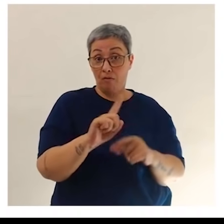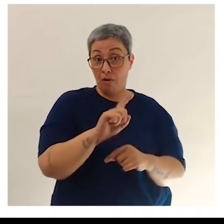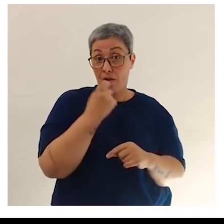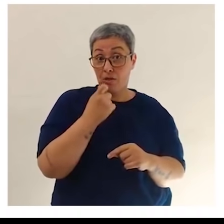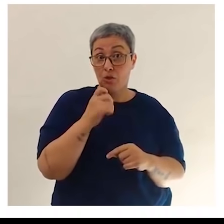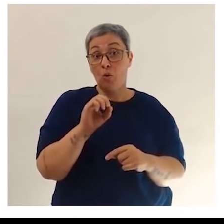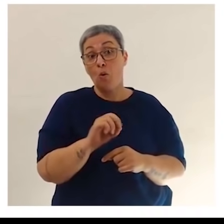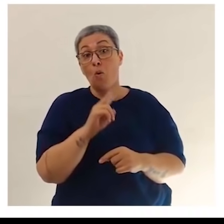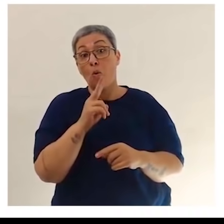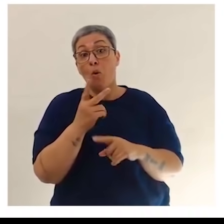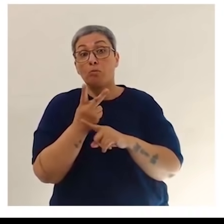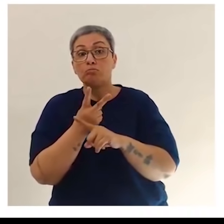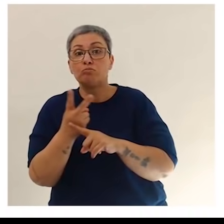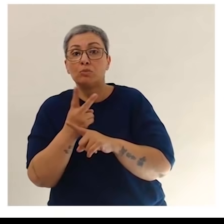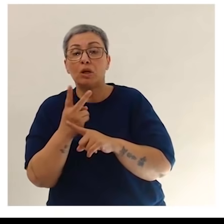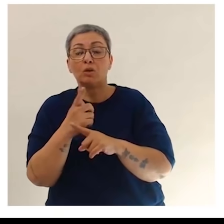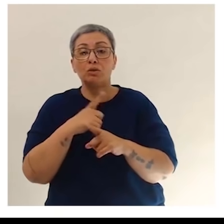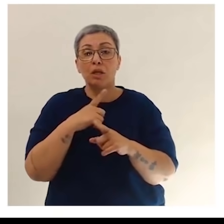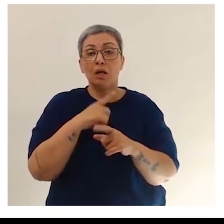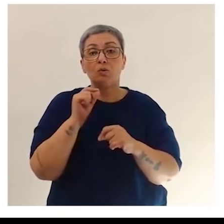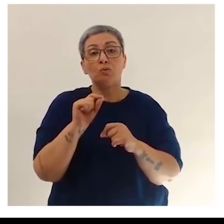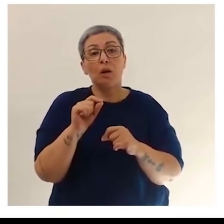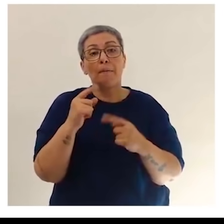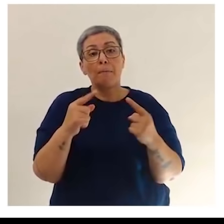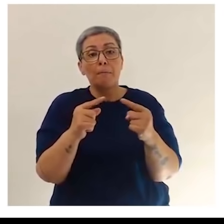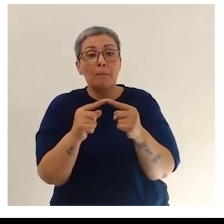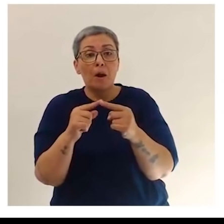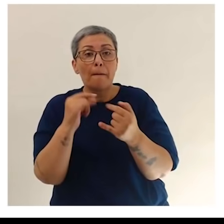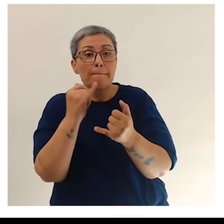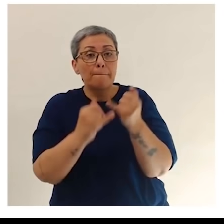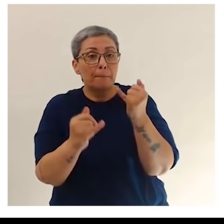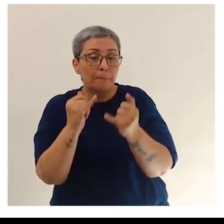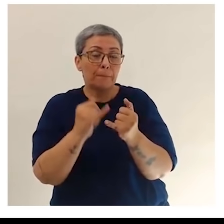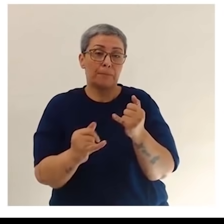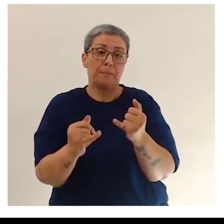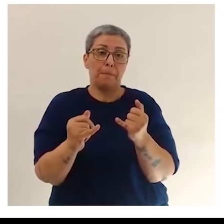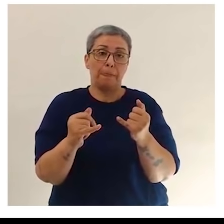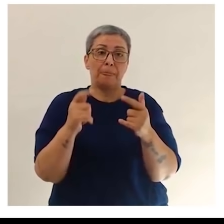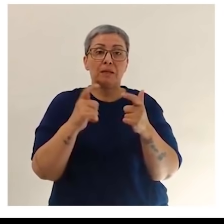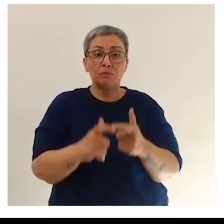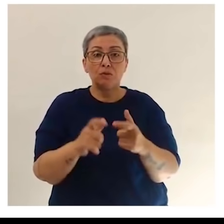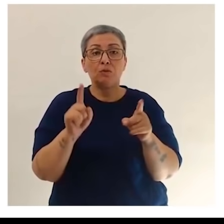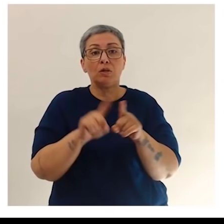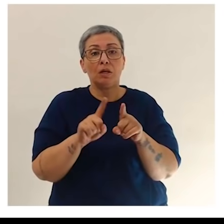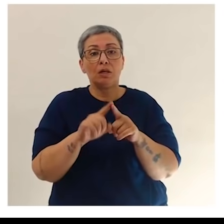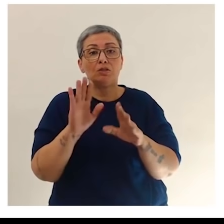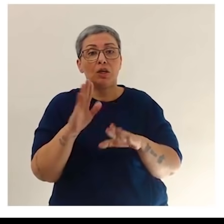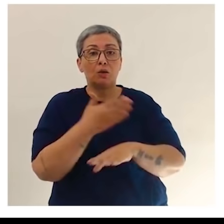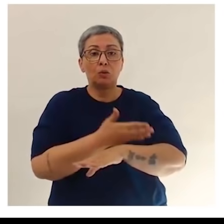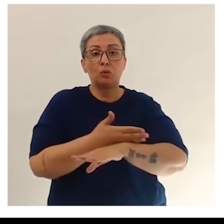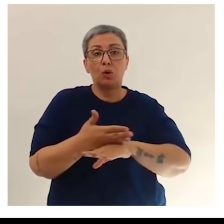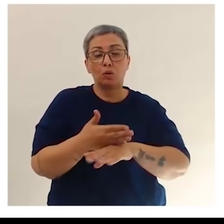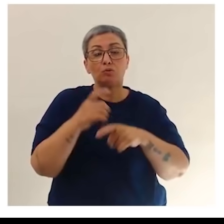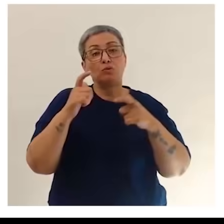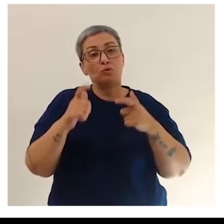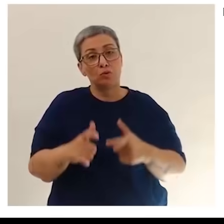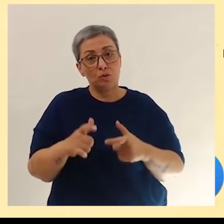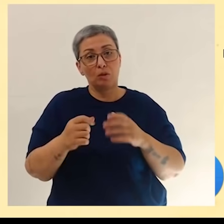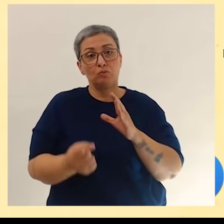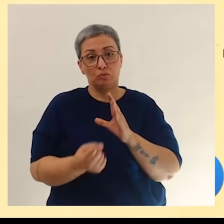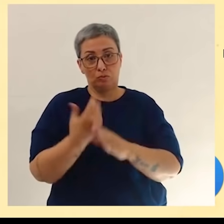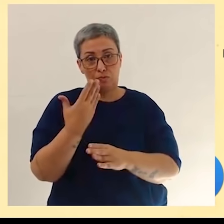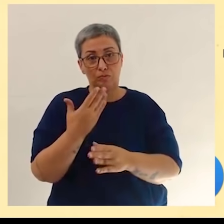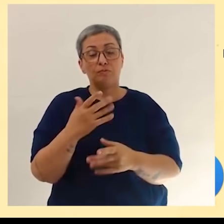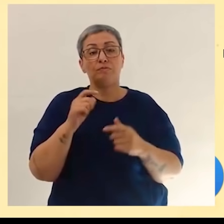morava e a busca por condições aí que sejam pelo menos próximas daquilo que elas tinham no seu lugar